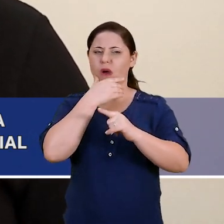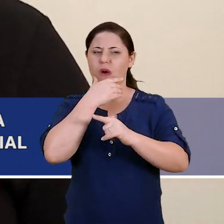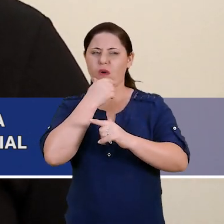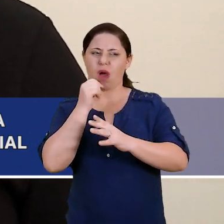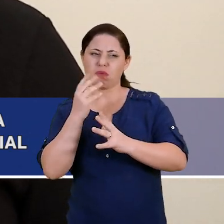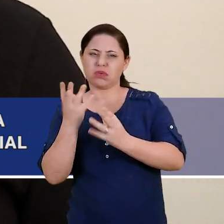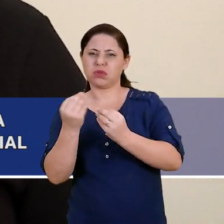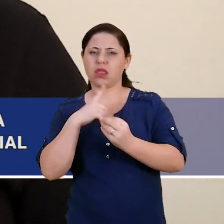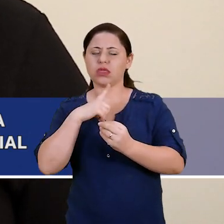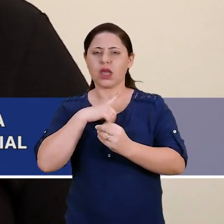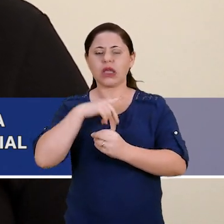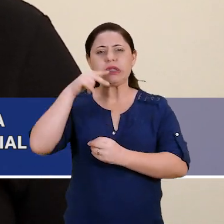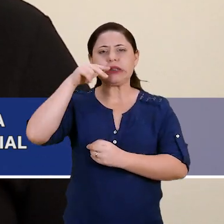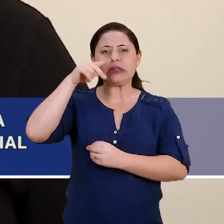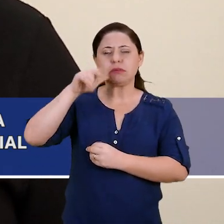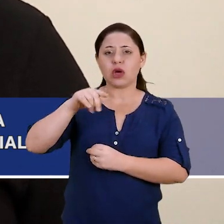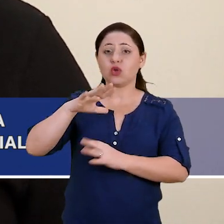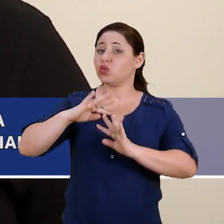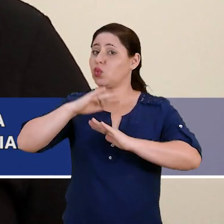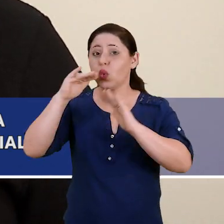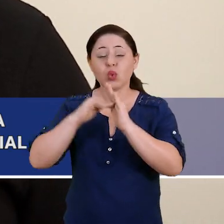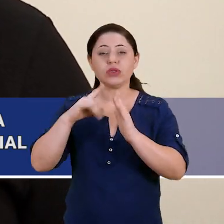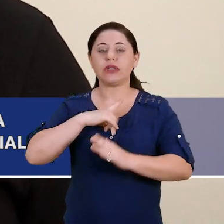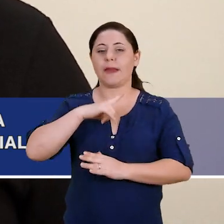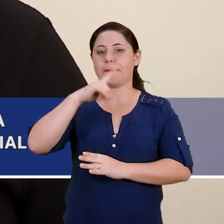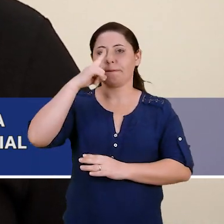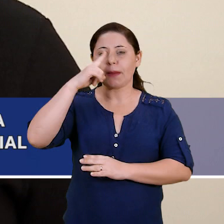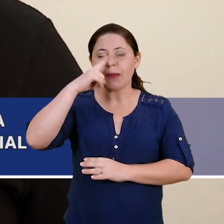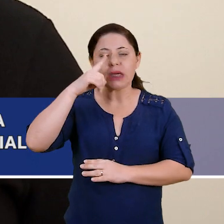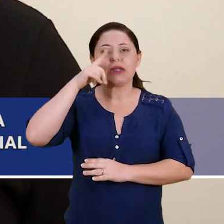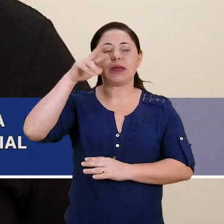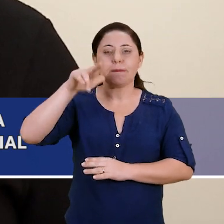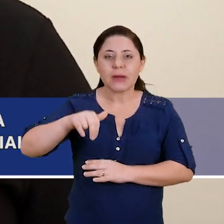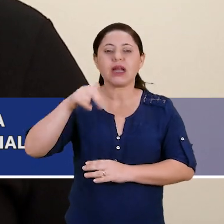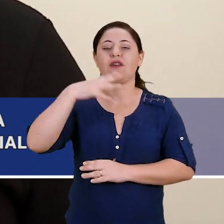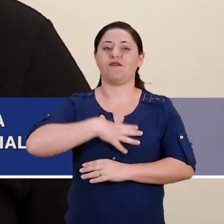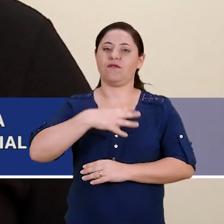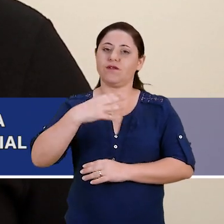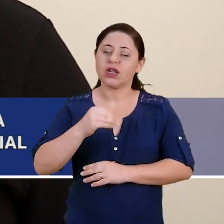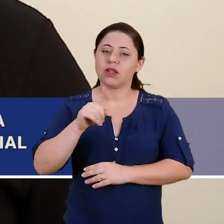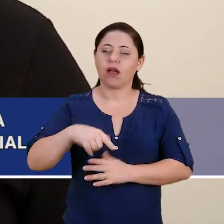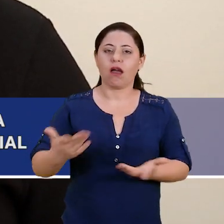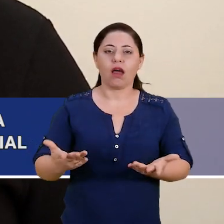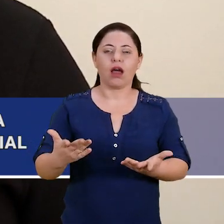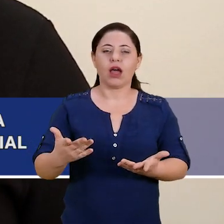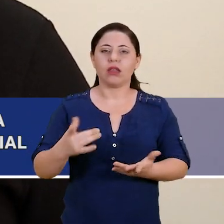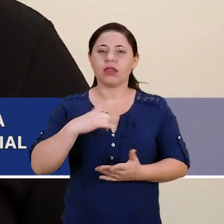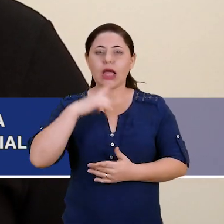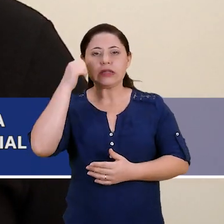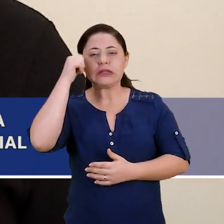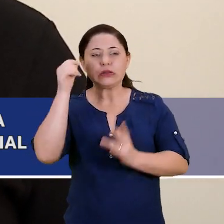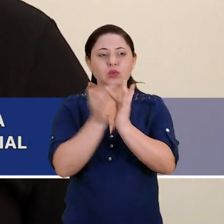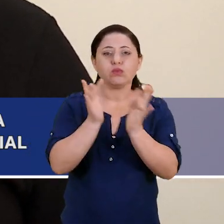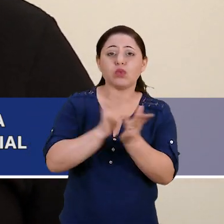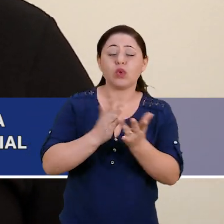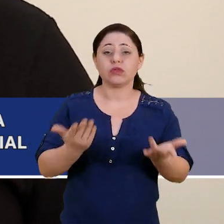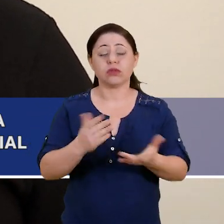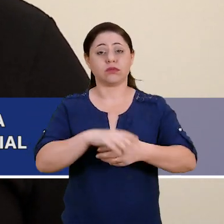mais igualitário, porque a maioria dos homens tem irmãs, né, todos têm mães, têm irmãs, têm filhas,